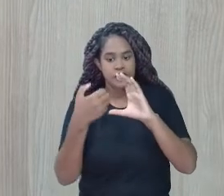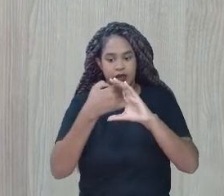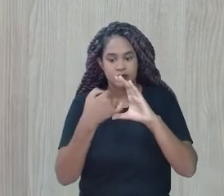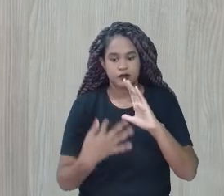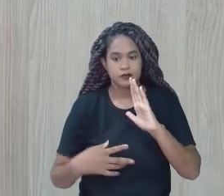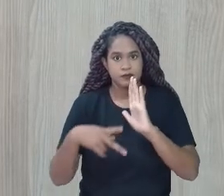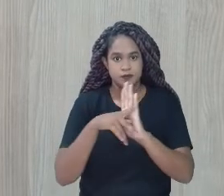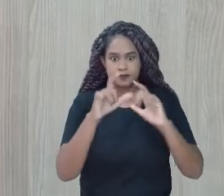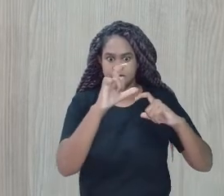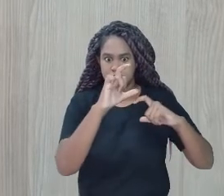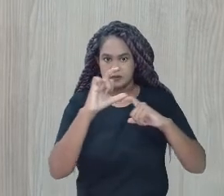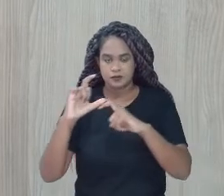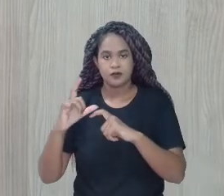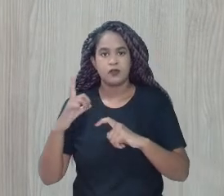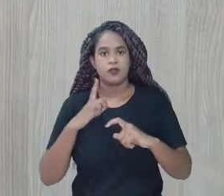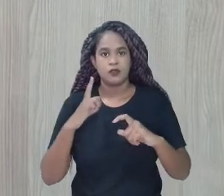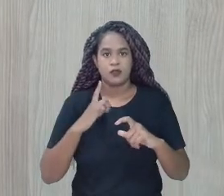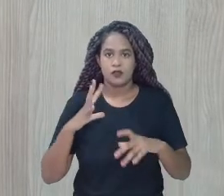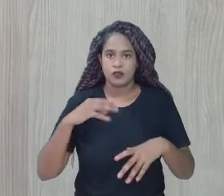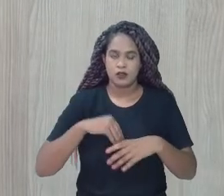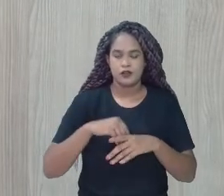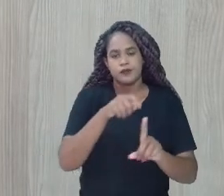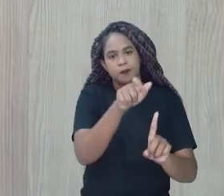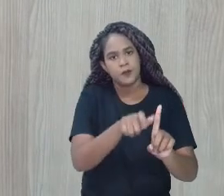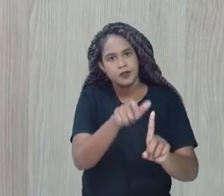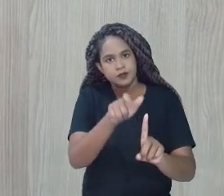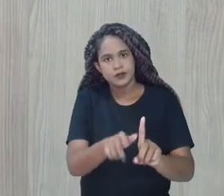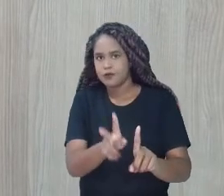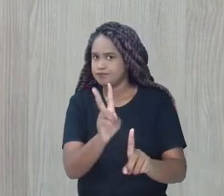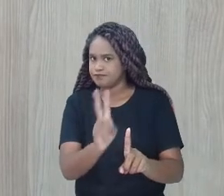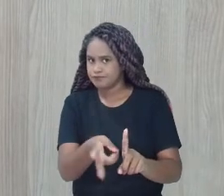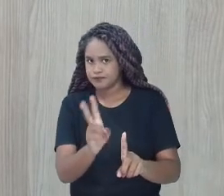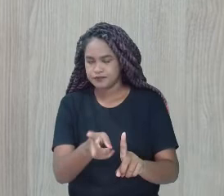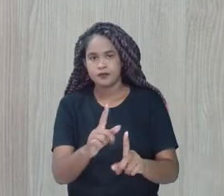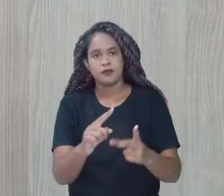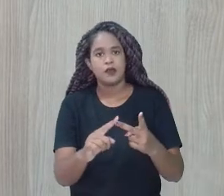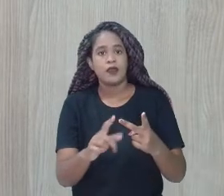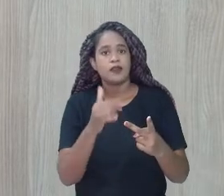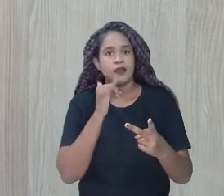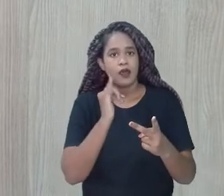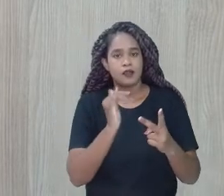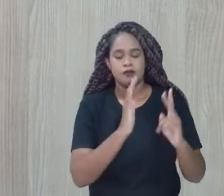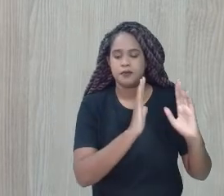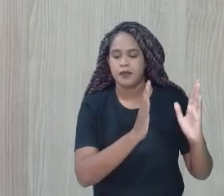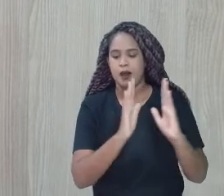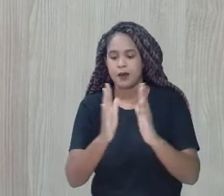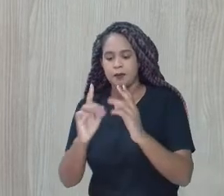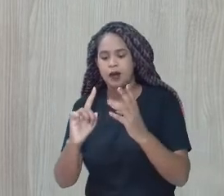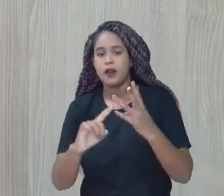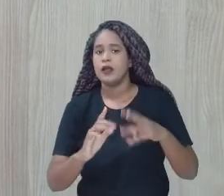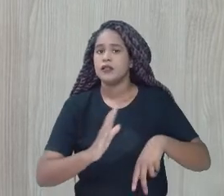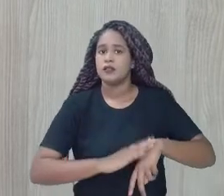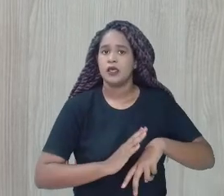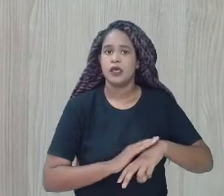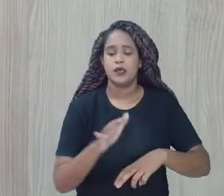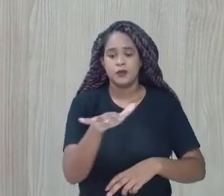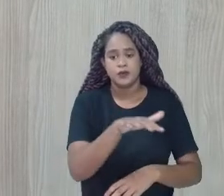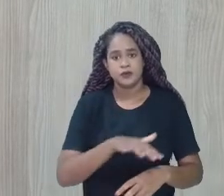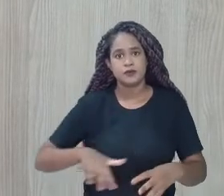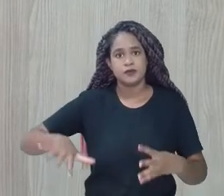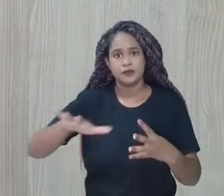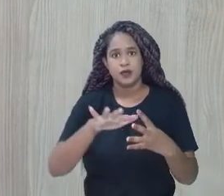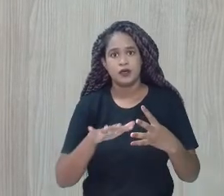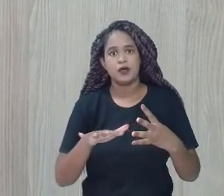Então, a gente vai ter construção de personagens, a gente vai ter uma narrativa ordenada, um tempo, um espaço